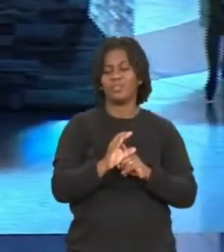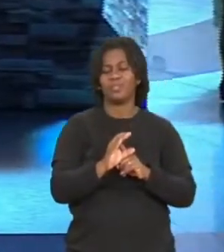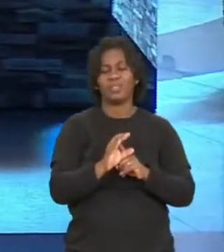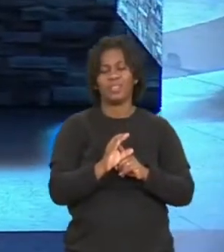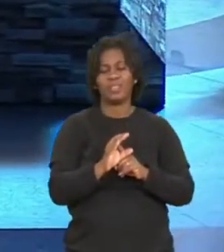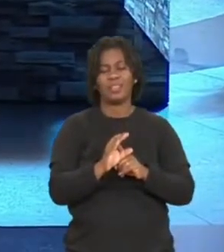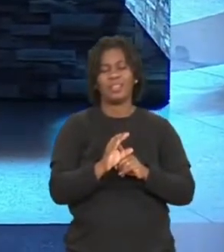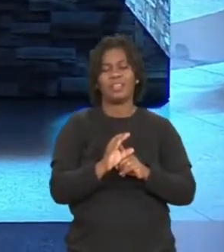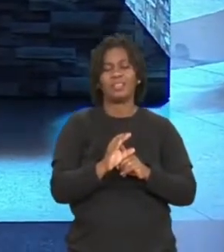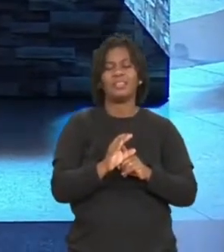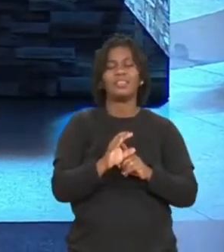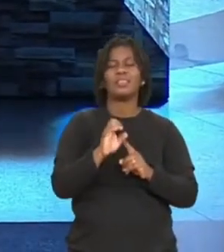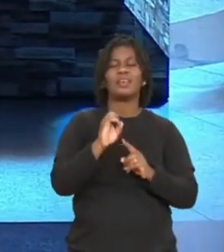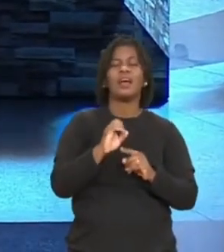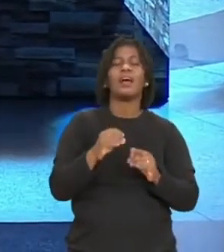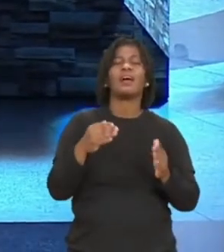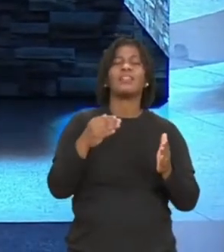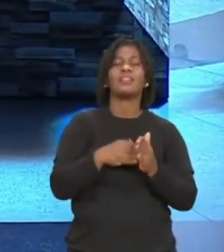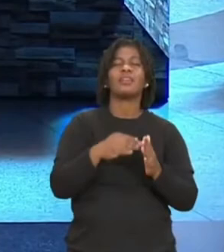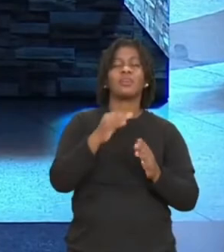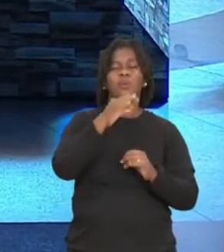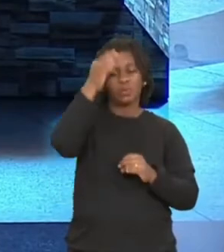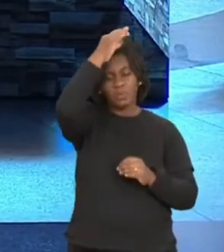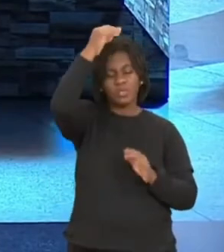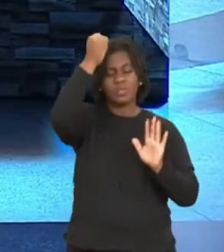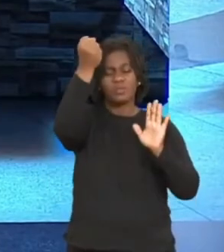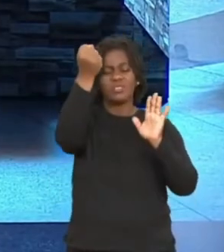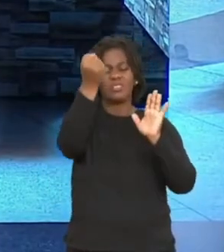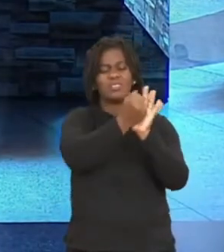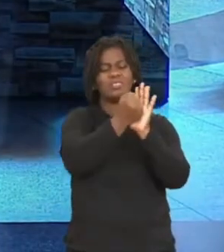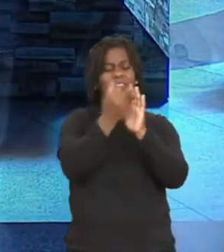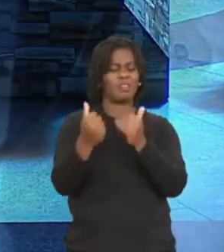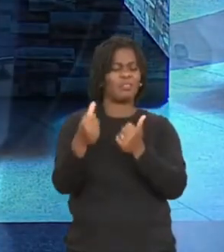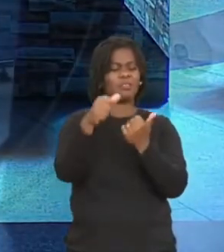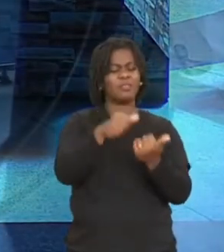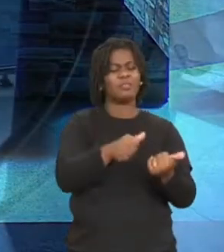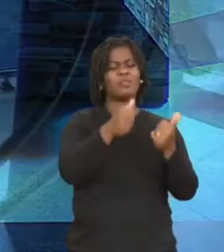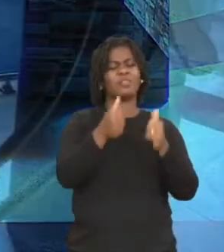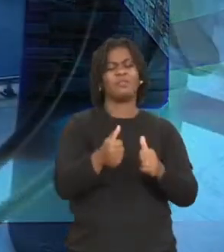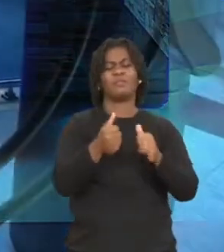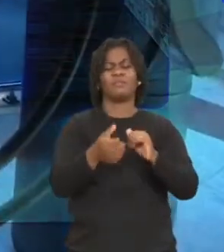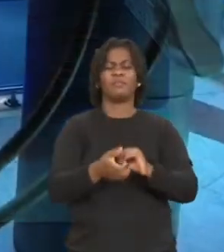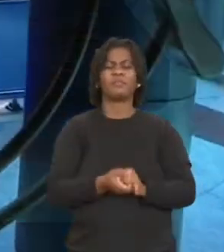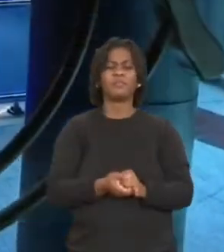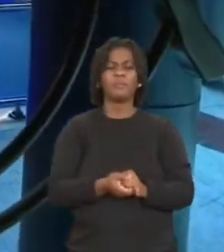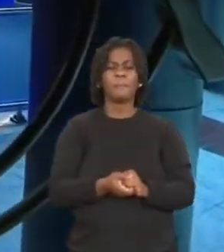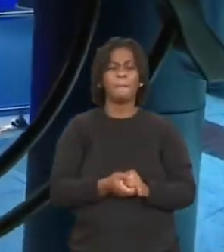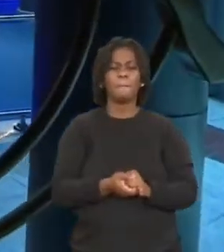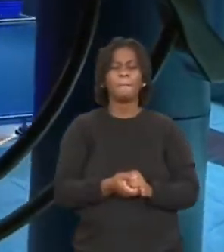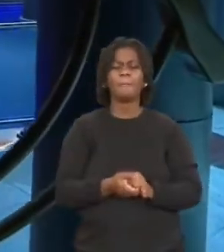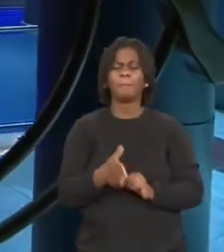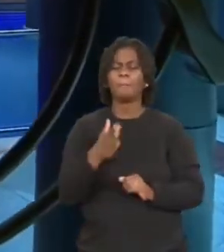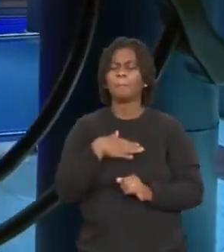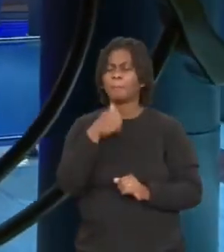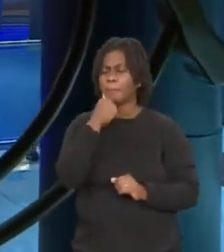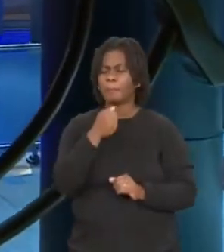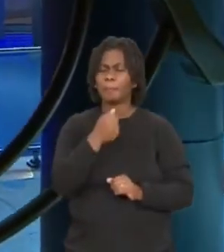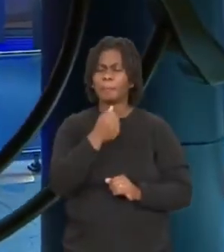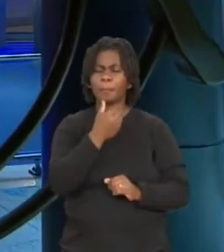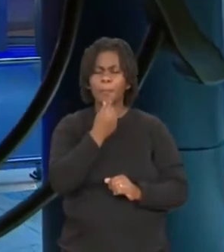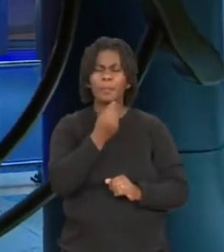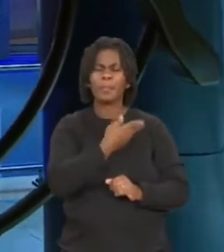sem ele te selar, te batizar. Ah, minha amiga, meu